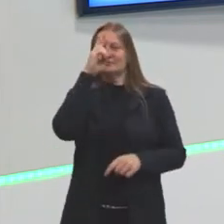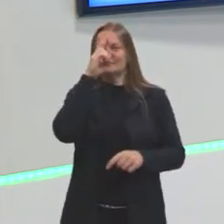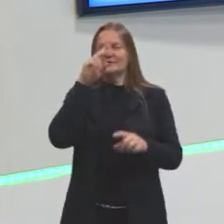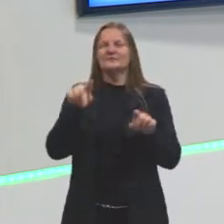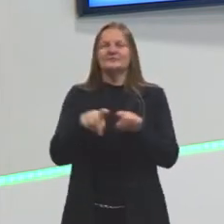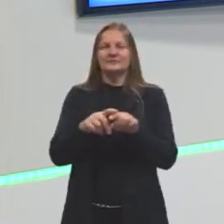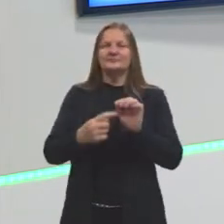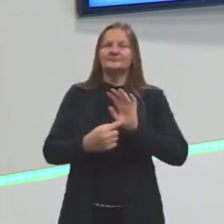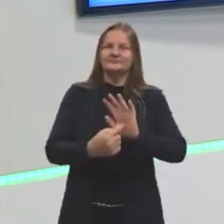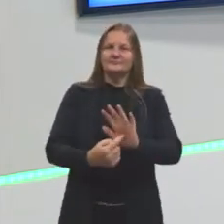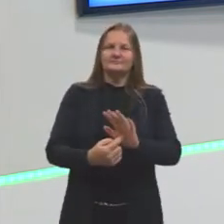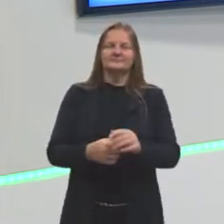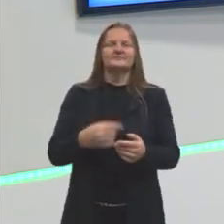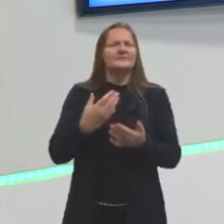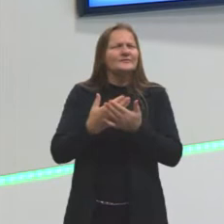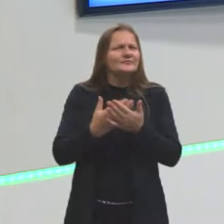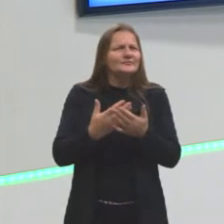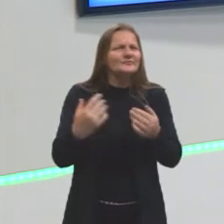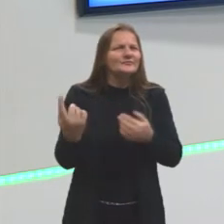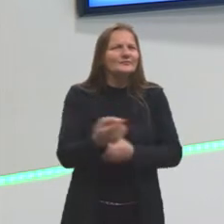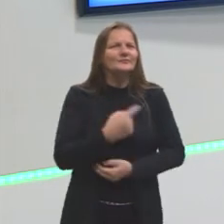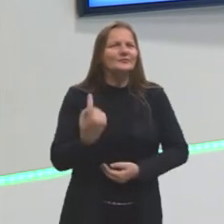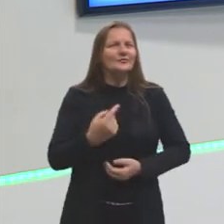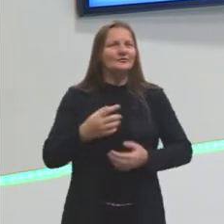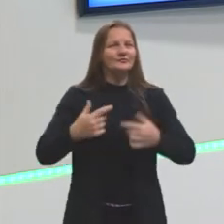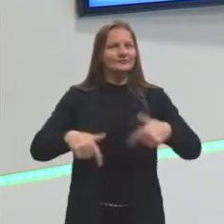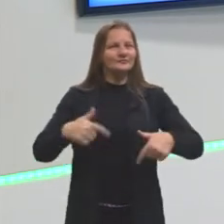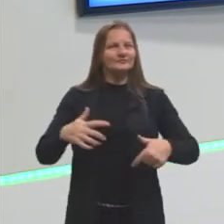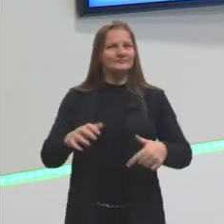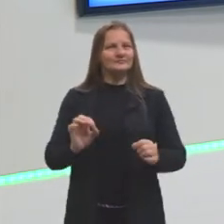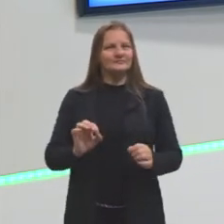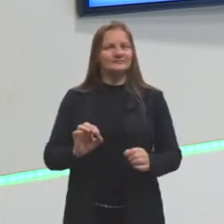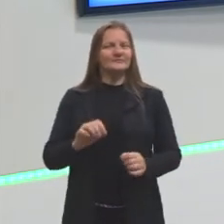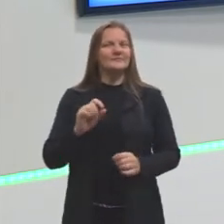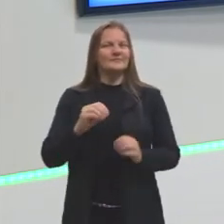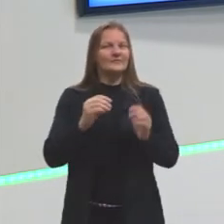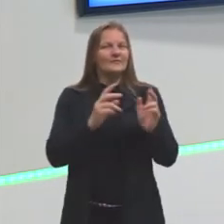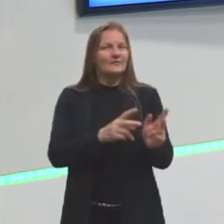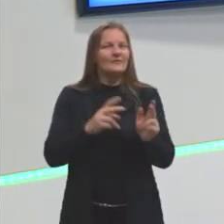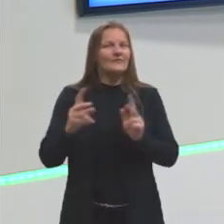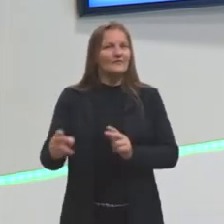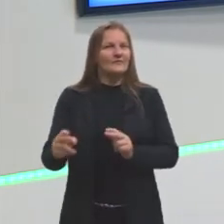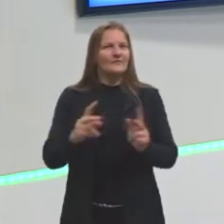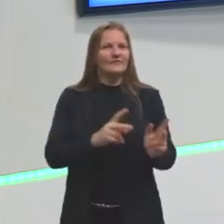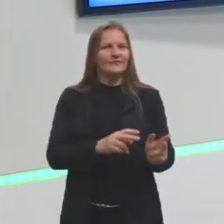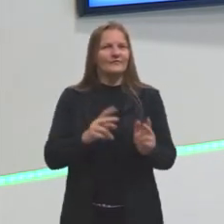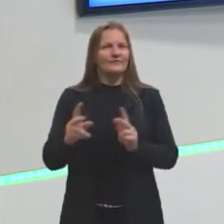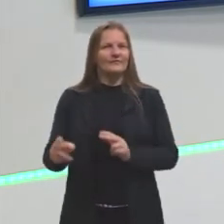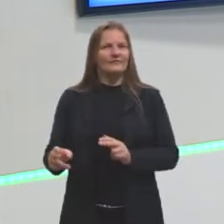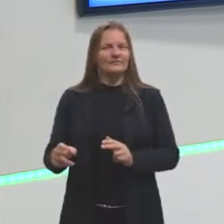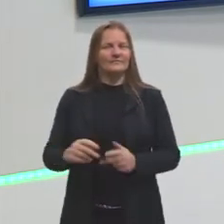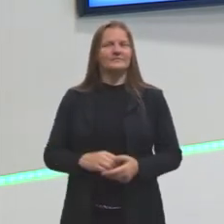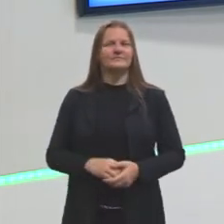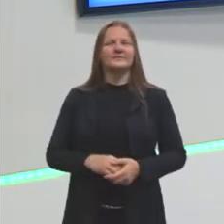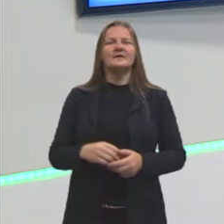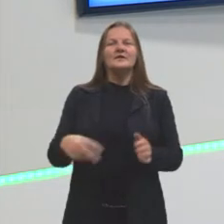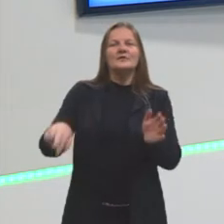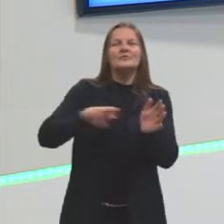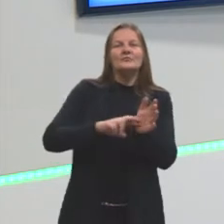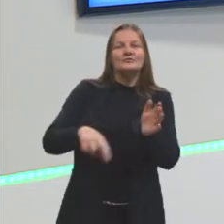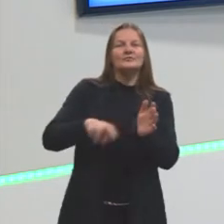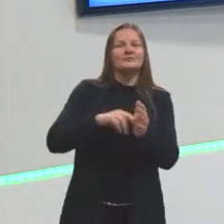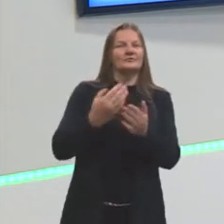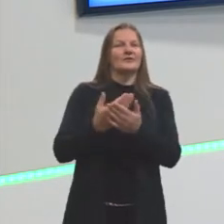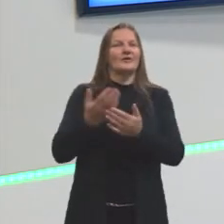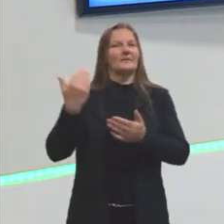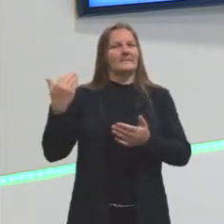médio né E aqui hoje nós vamos trabalhar então com esta fatoração retomando um pouco da nossa